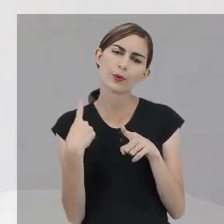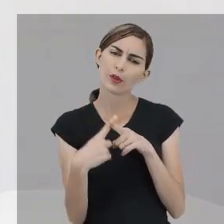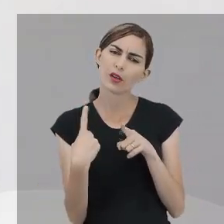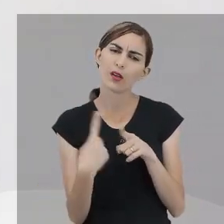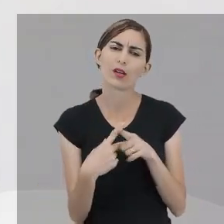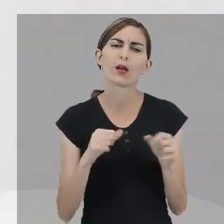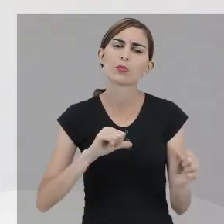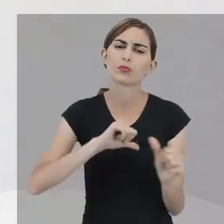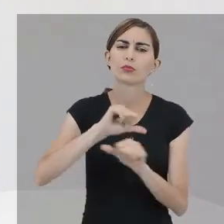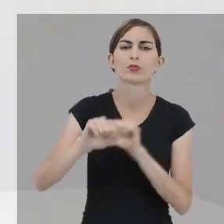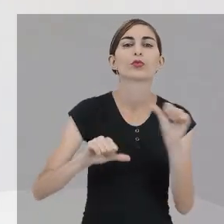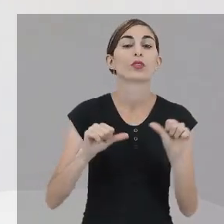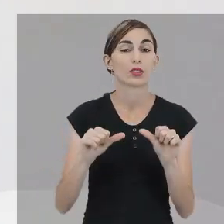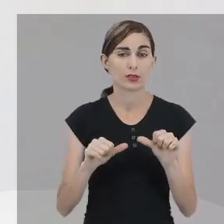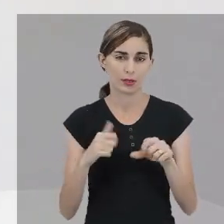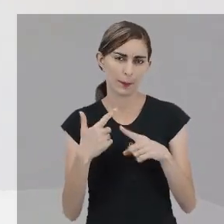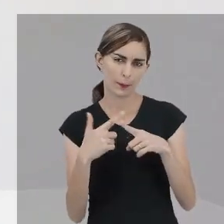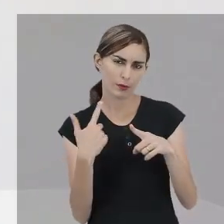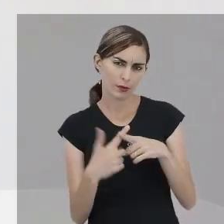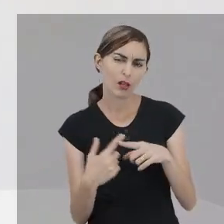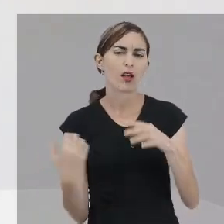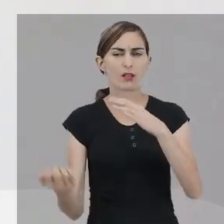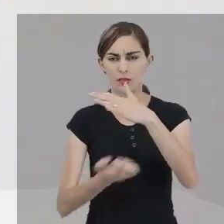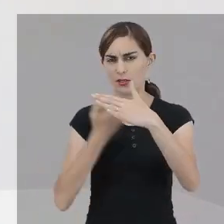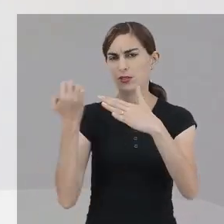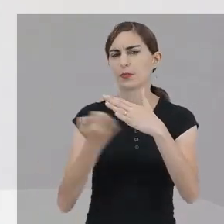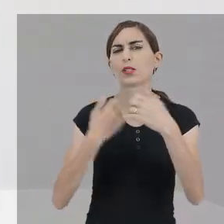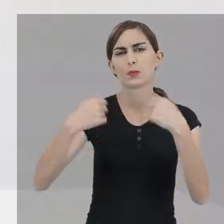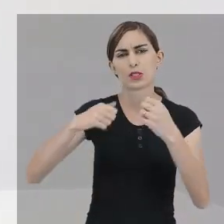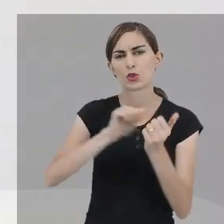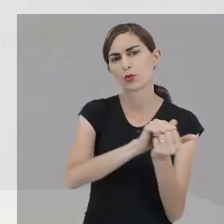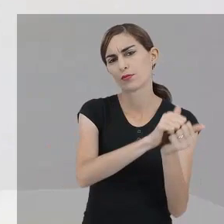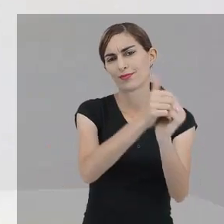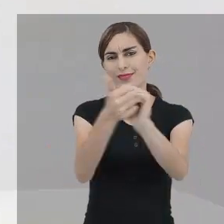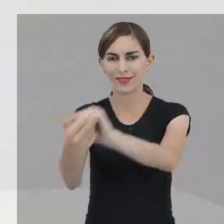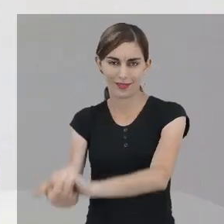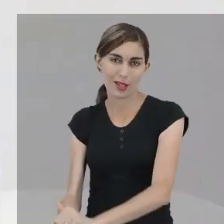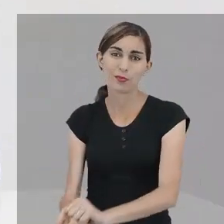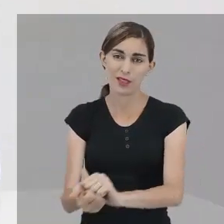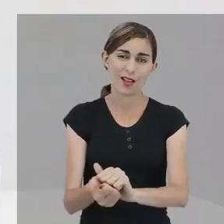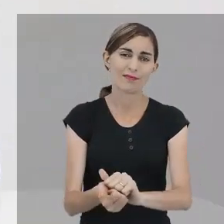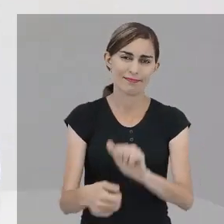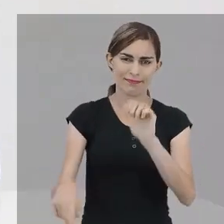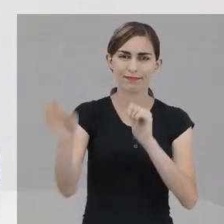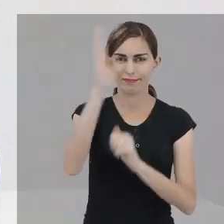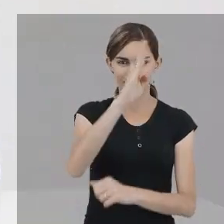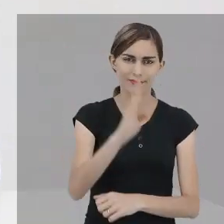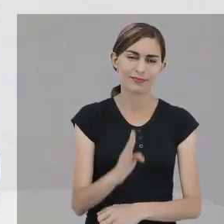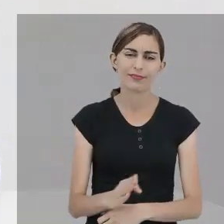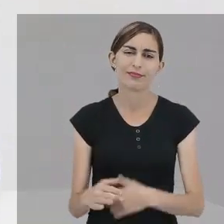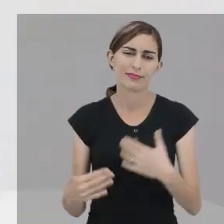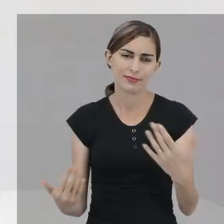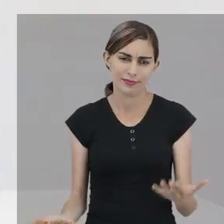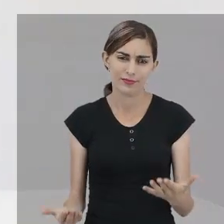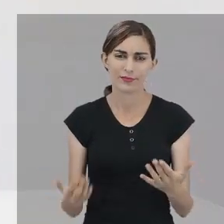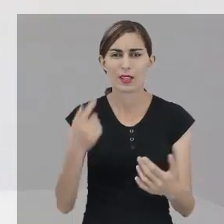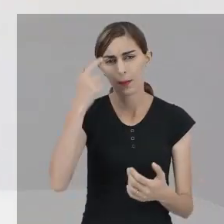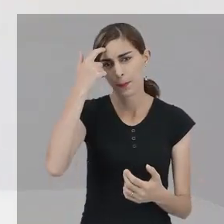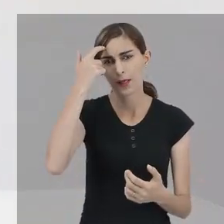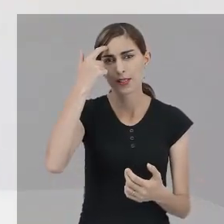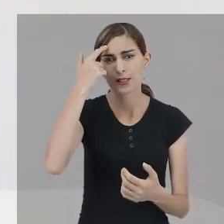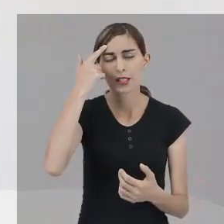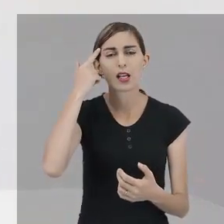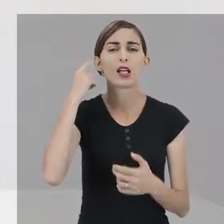Por que que houve essa mudança? Ora, as empresas precisaram se adaptar à realidade do Brasil.